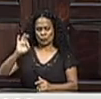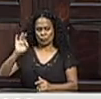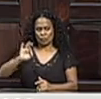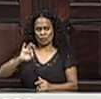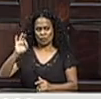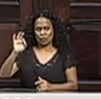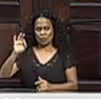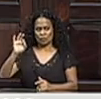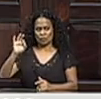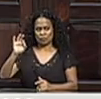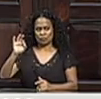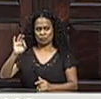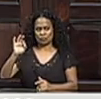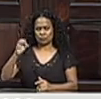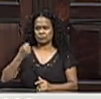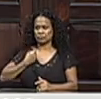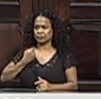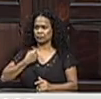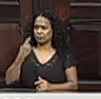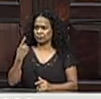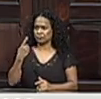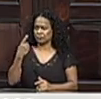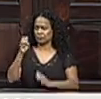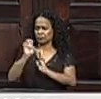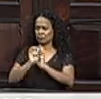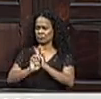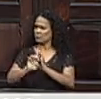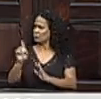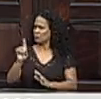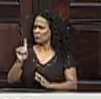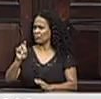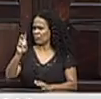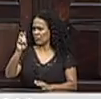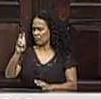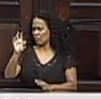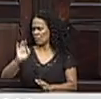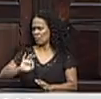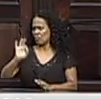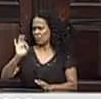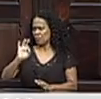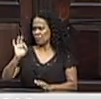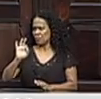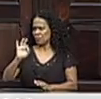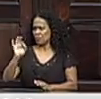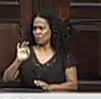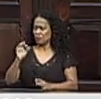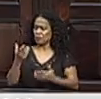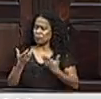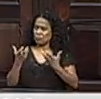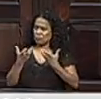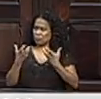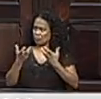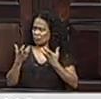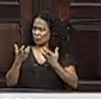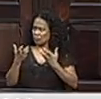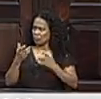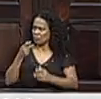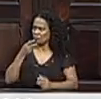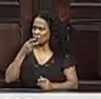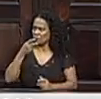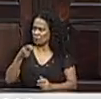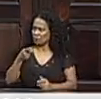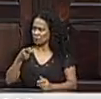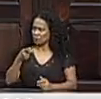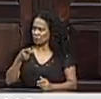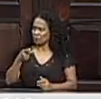certo. Mas a emenda 1 não, porque é de 5. Eu destaquei e quero submeter ao crivo do plenário.